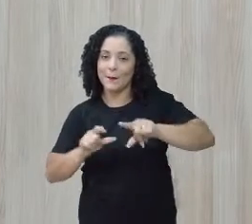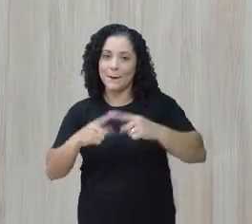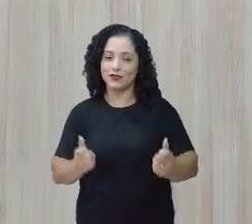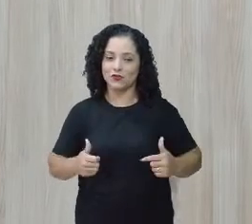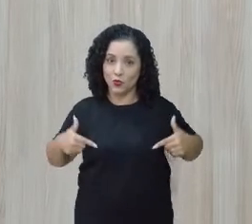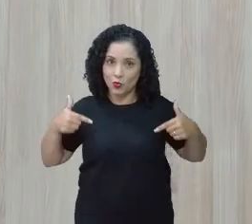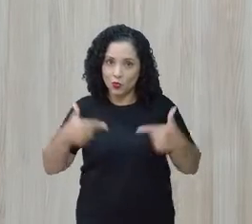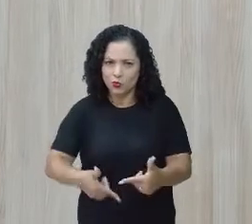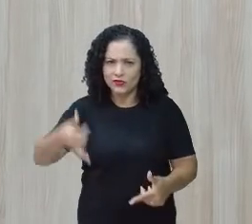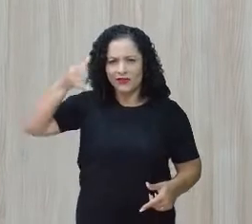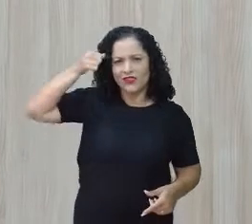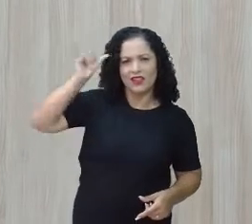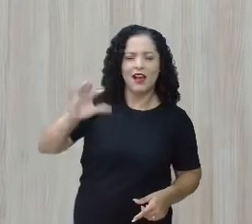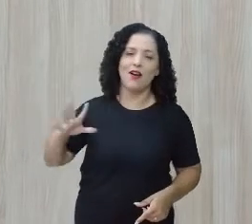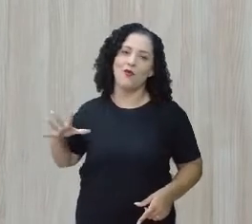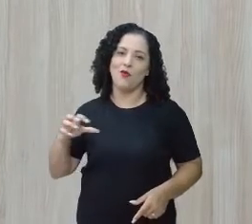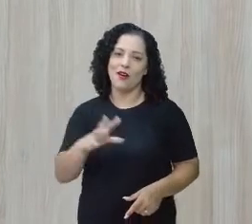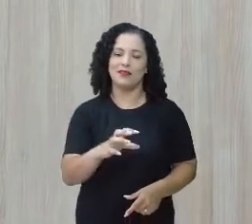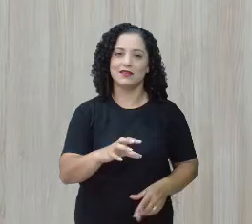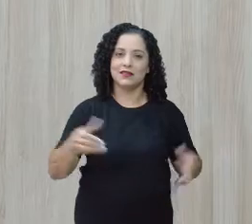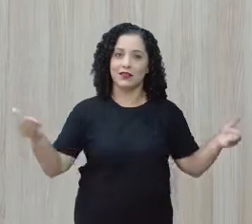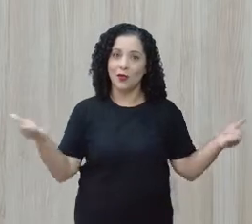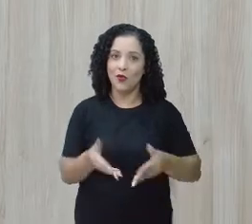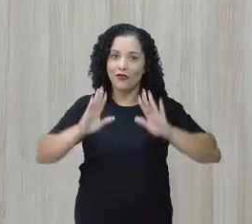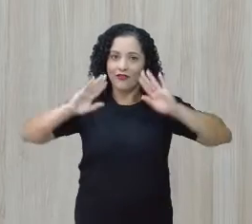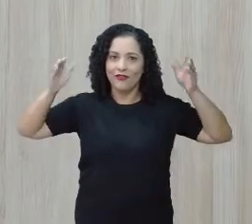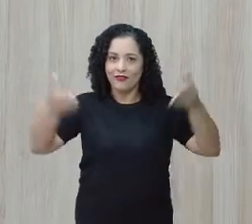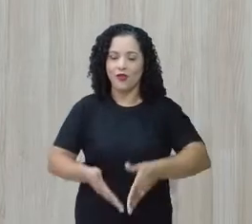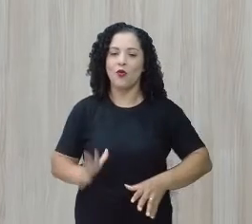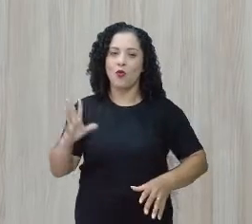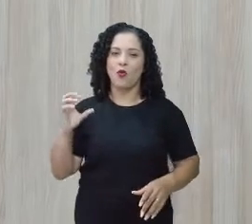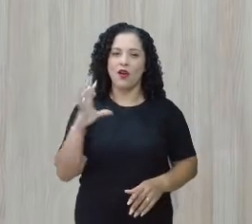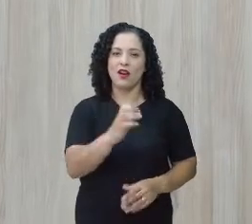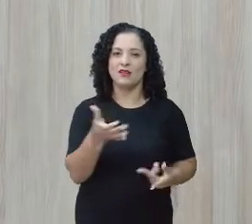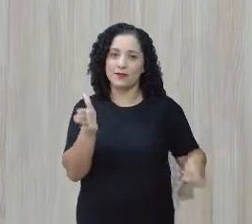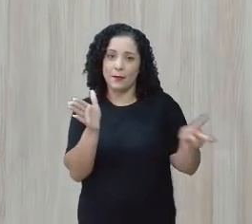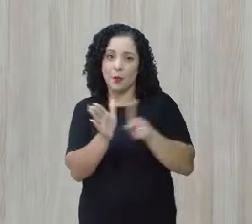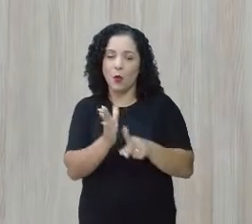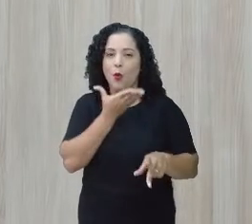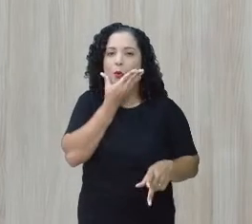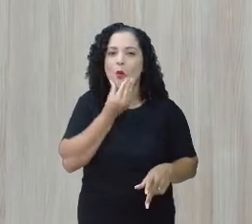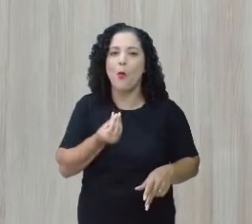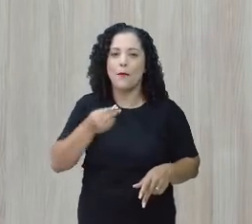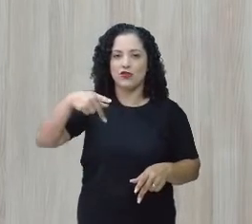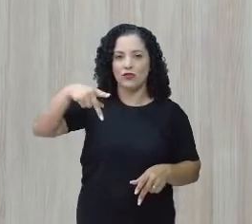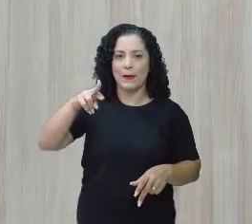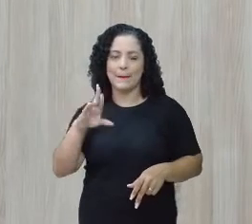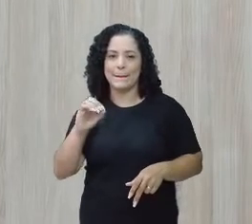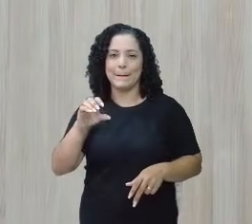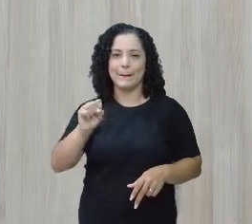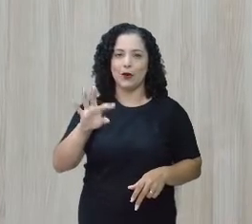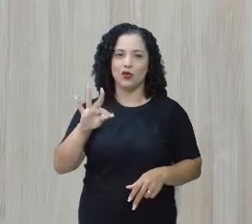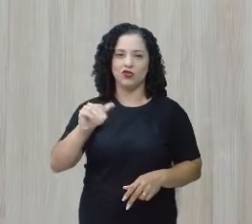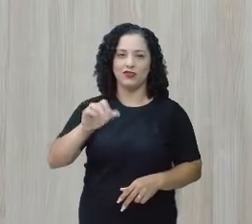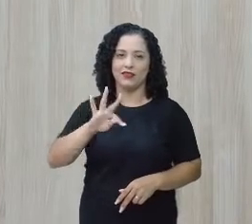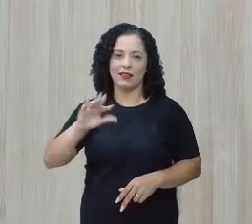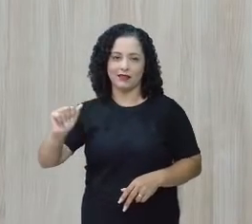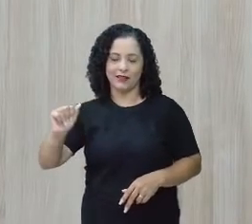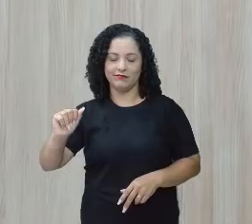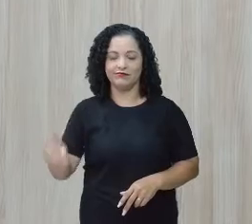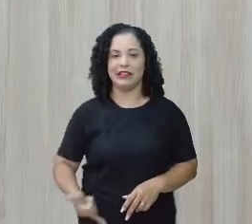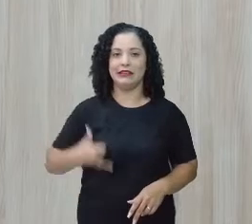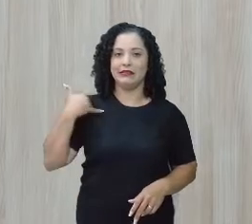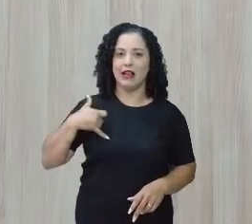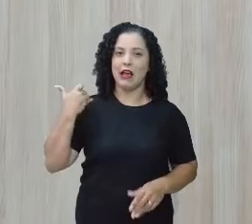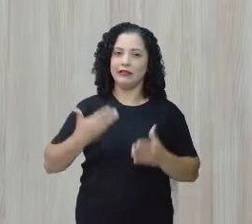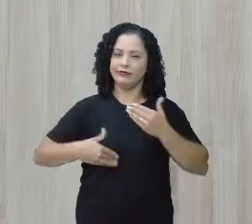batalha contra o câncer. E agora contra o câncer de próstata. É o câncer que acomete os homens, e os homens, né, com uma idade já